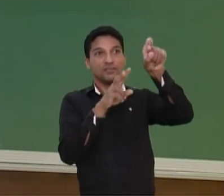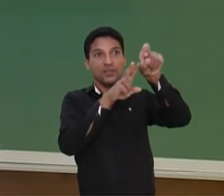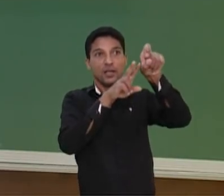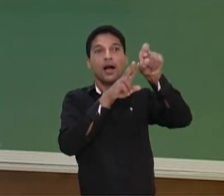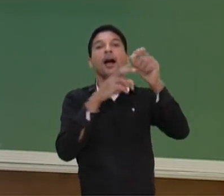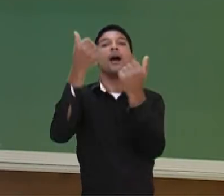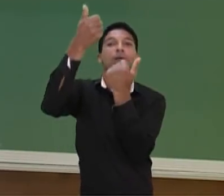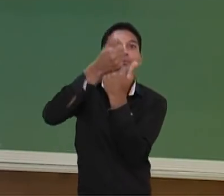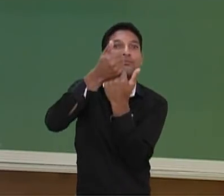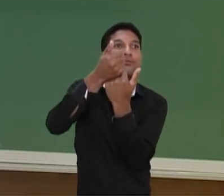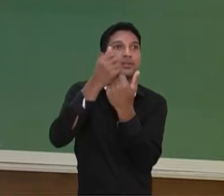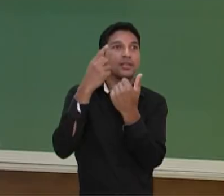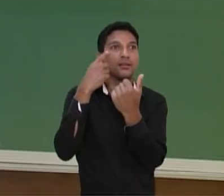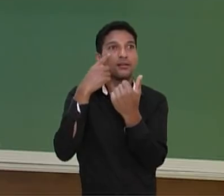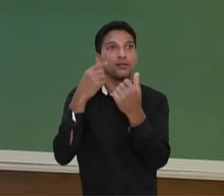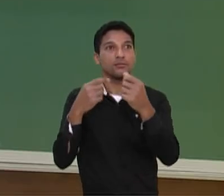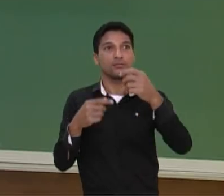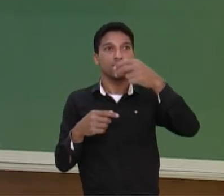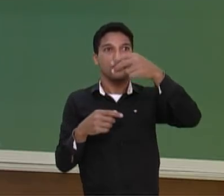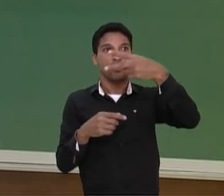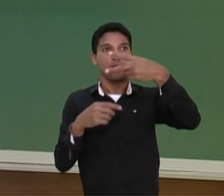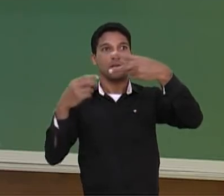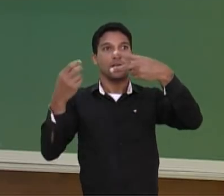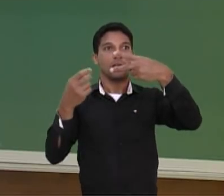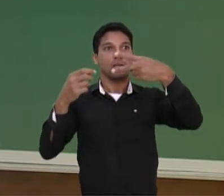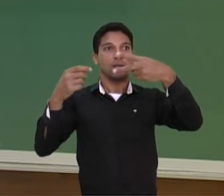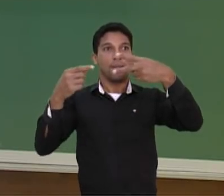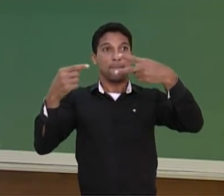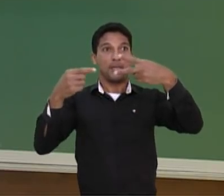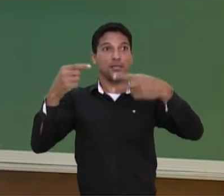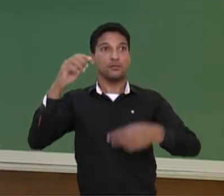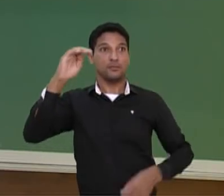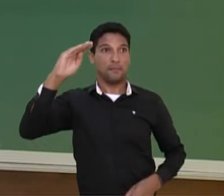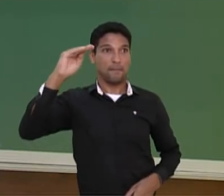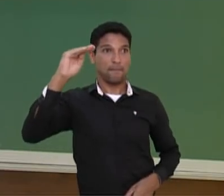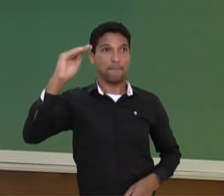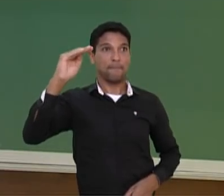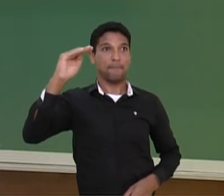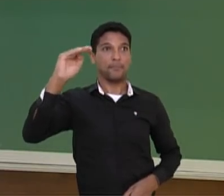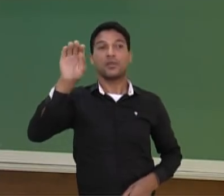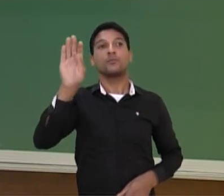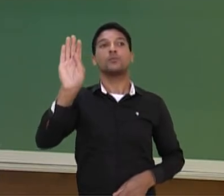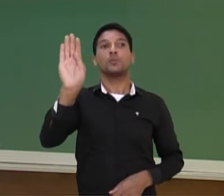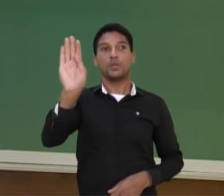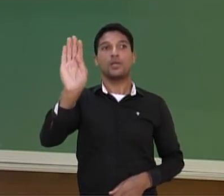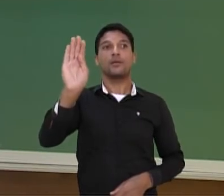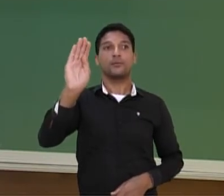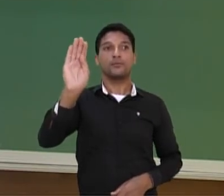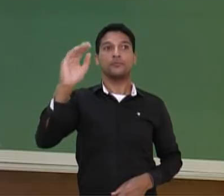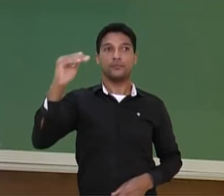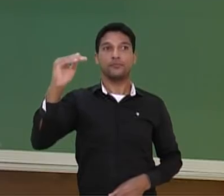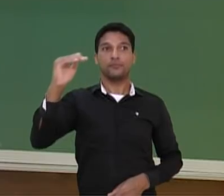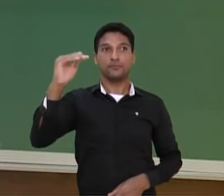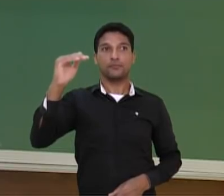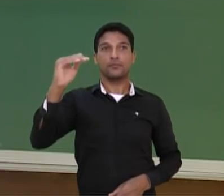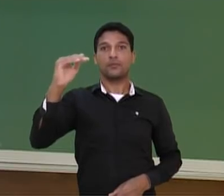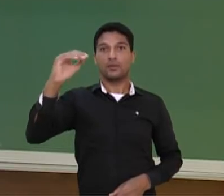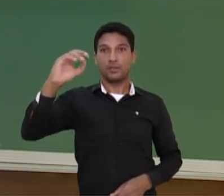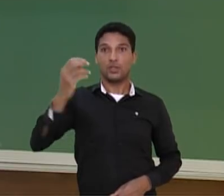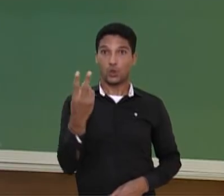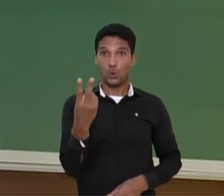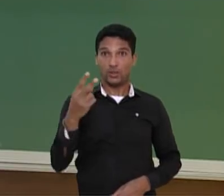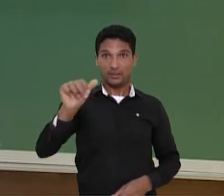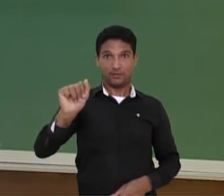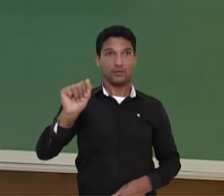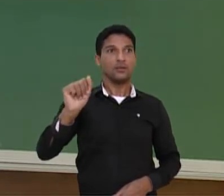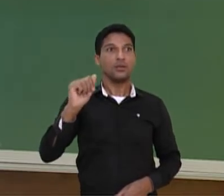vértice vai ser igual a menos, esse sinal negativo aqui, ele já é da fórmula, independente se o b é positivo ou negativo, eu preservo esse sinal